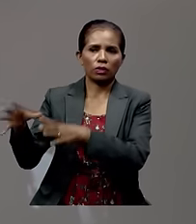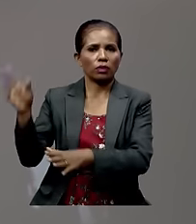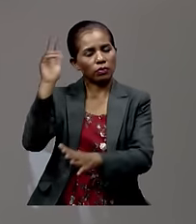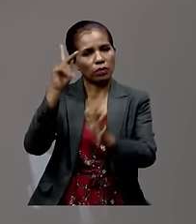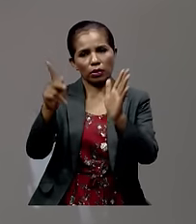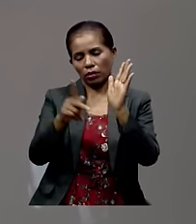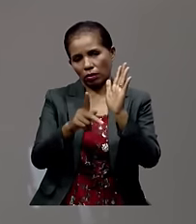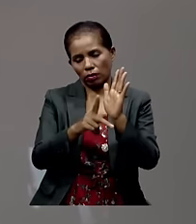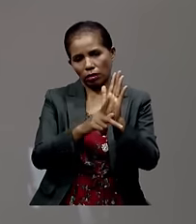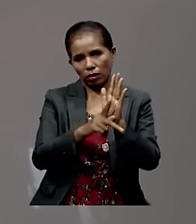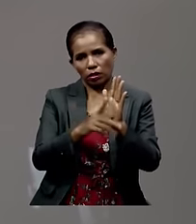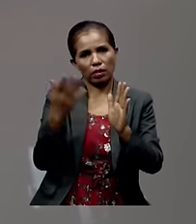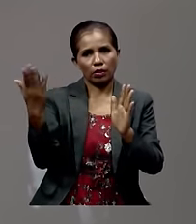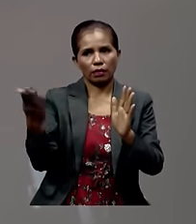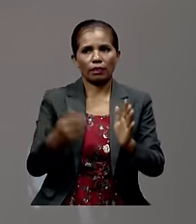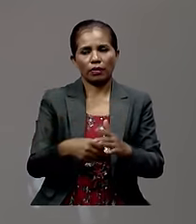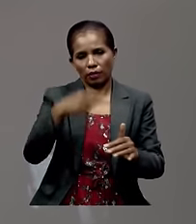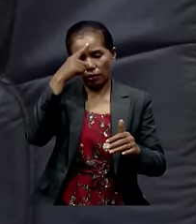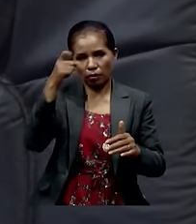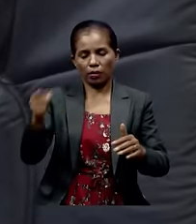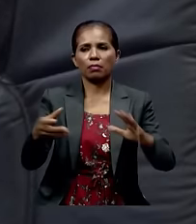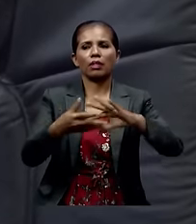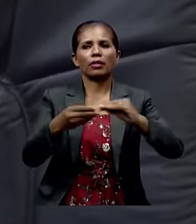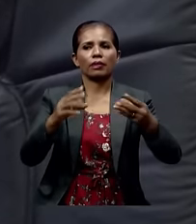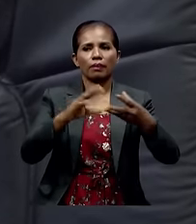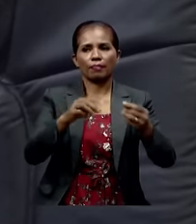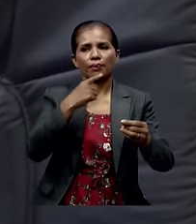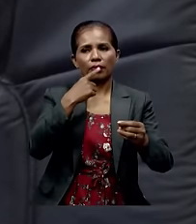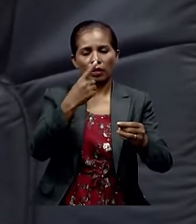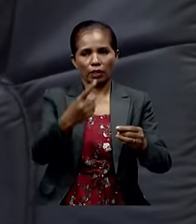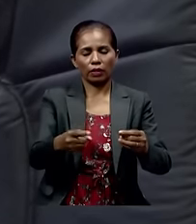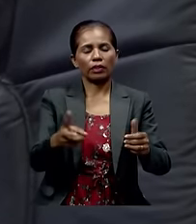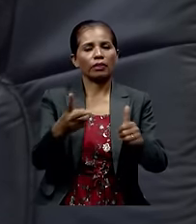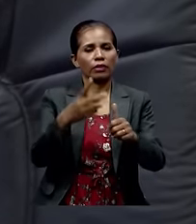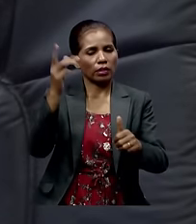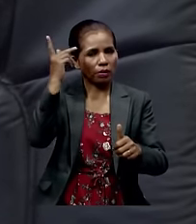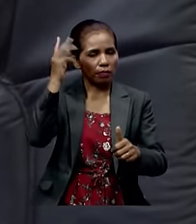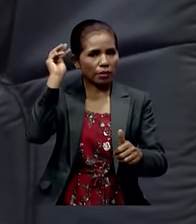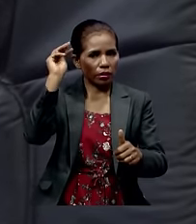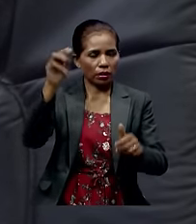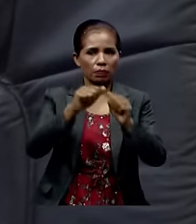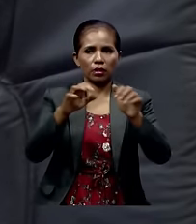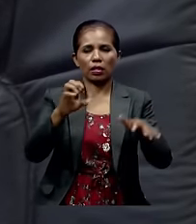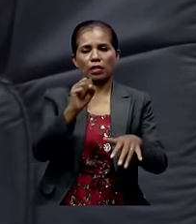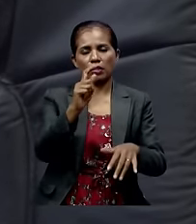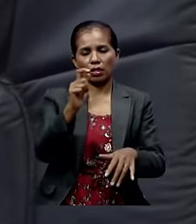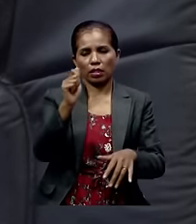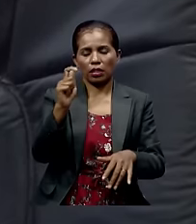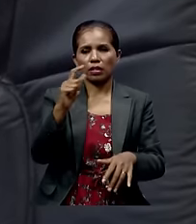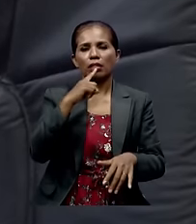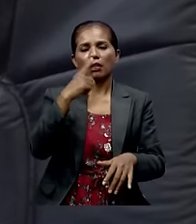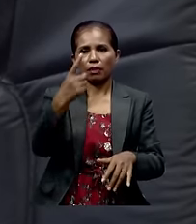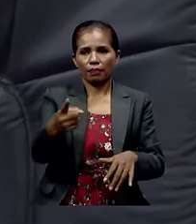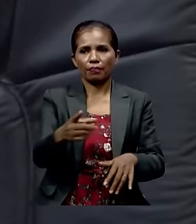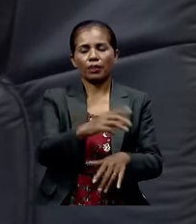que ia fotografia ne, tamba ne historia. Há também preocupação né, vice-ministro da administração estatal Jacinto Rigoberto